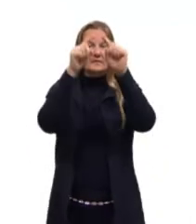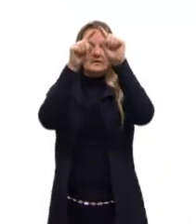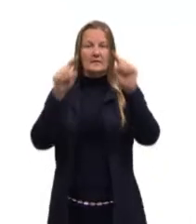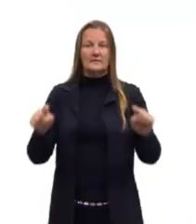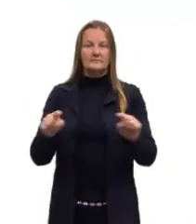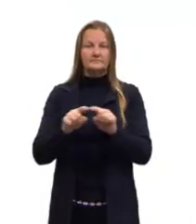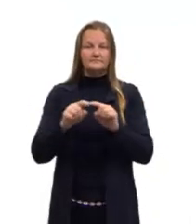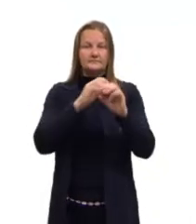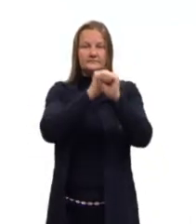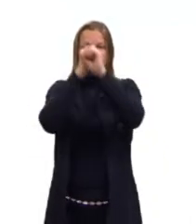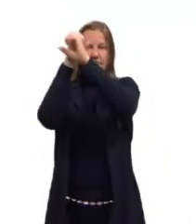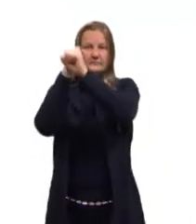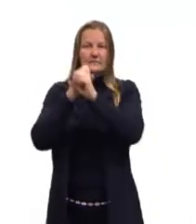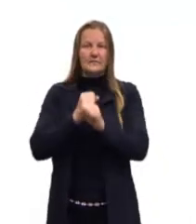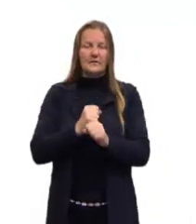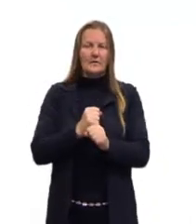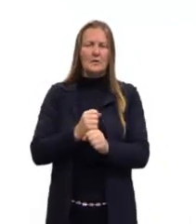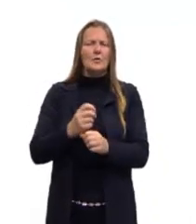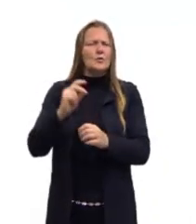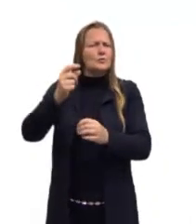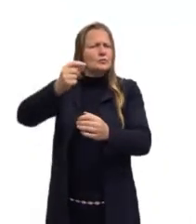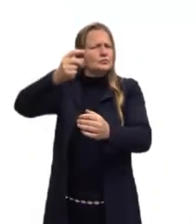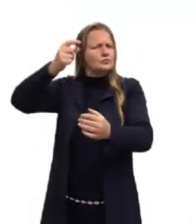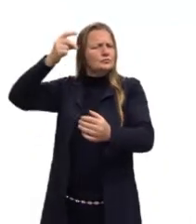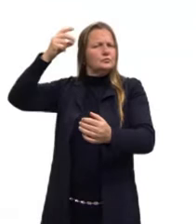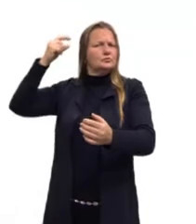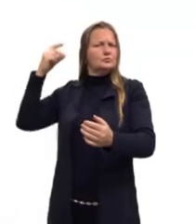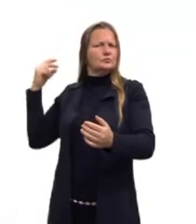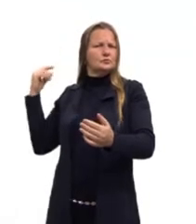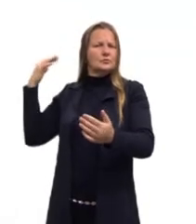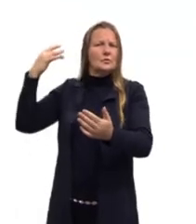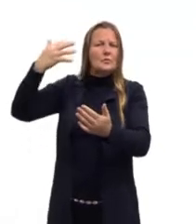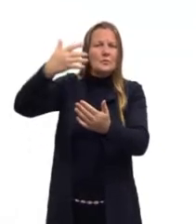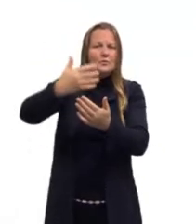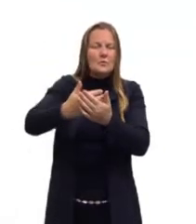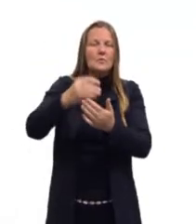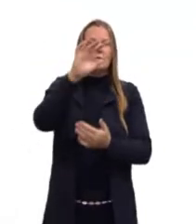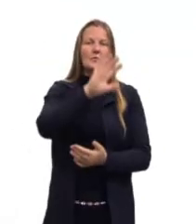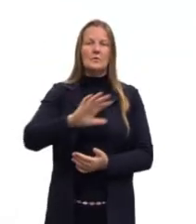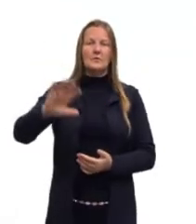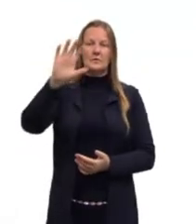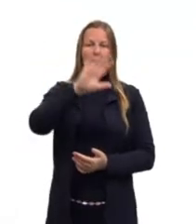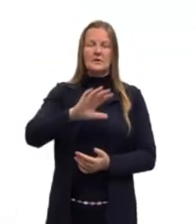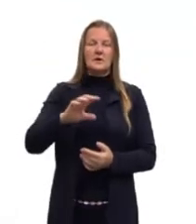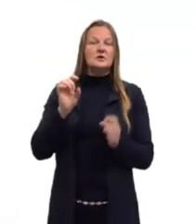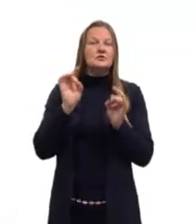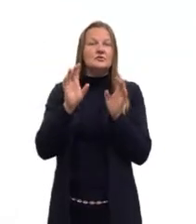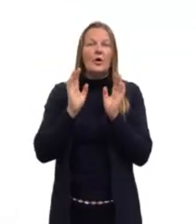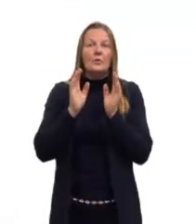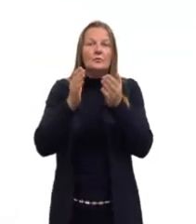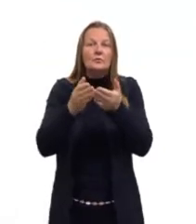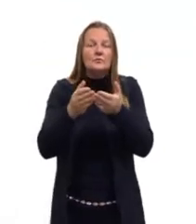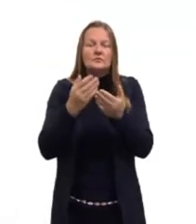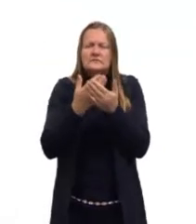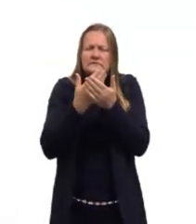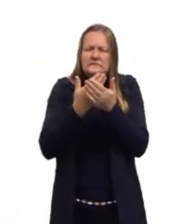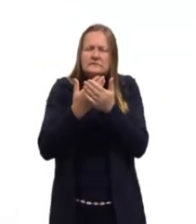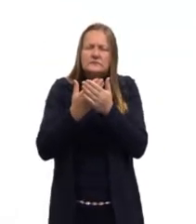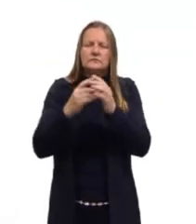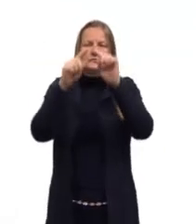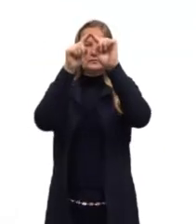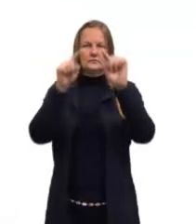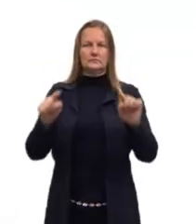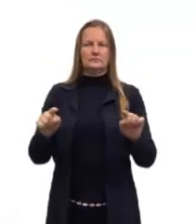ao longo dos anos ela foi se tornando mais abrangente não se restringindo apenas aos estudos dos